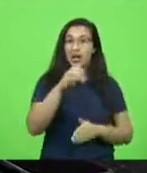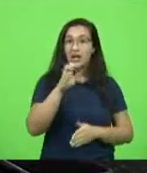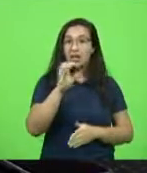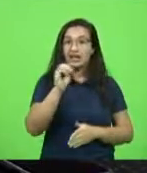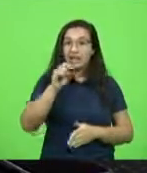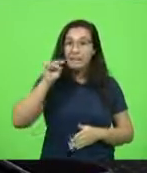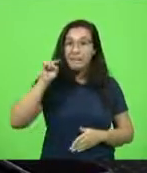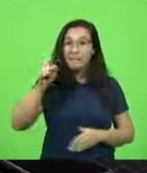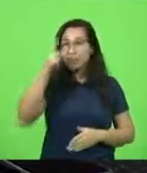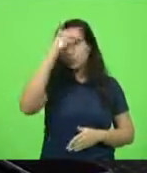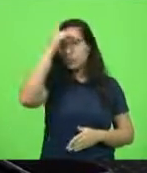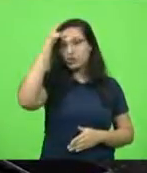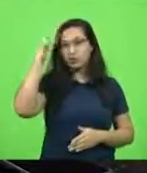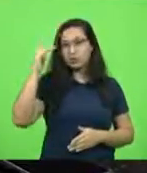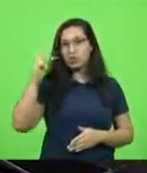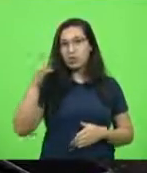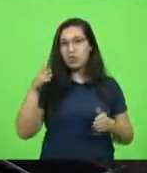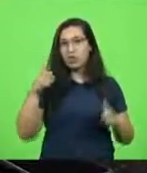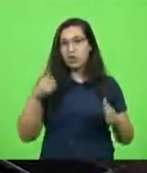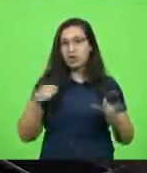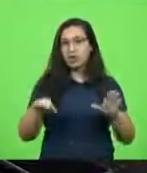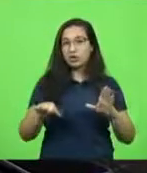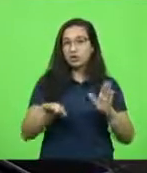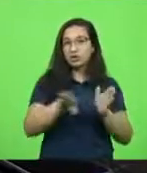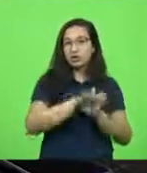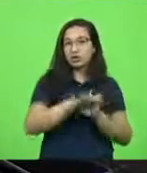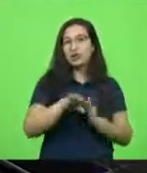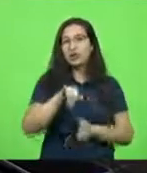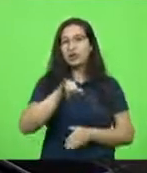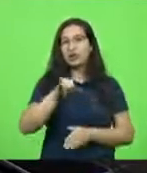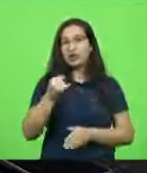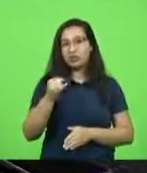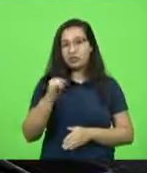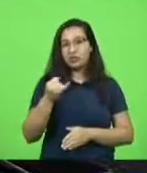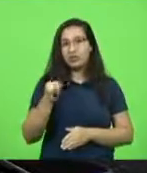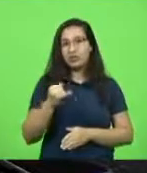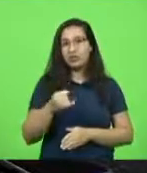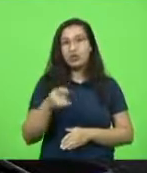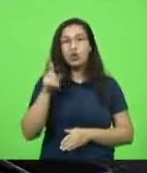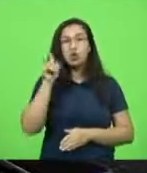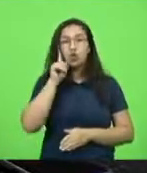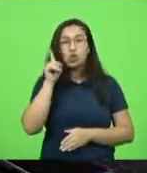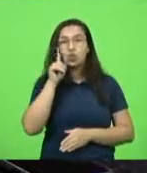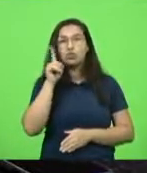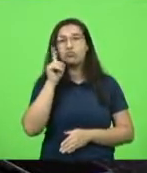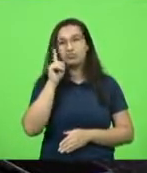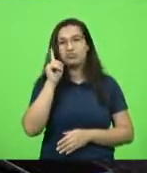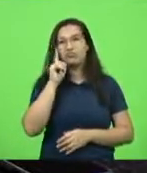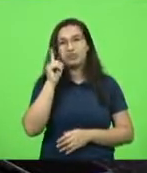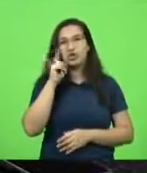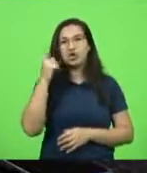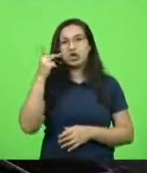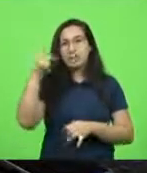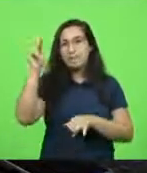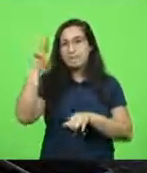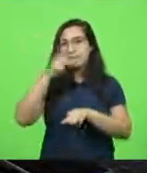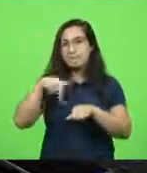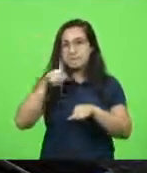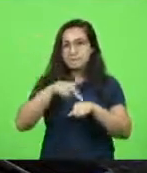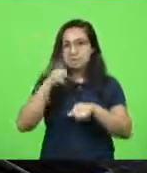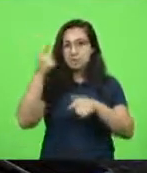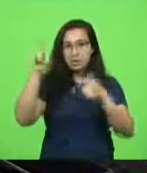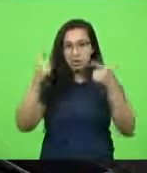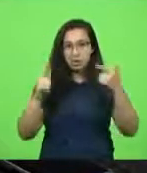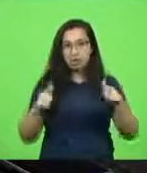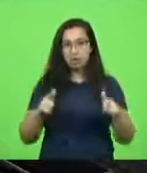cidades do Estado todas as de outros estados e de outros países diariamente cerca